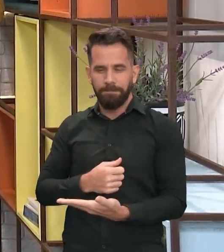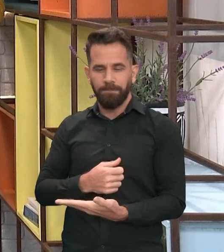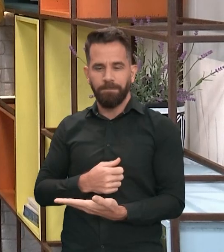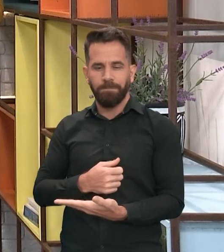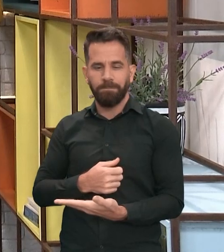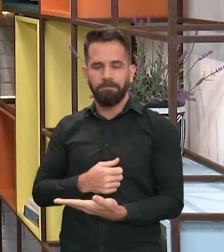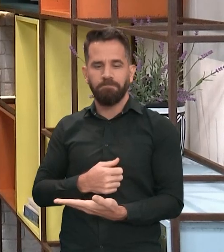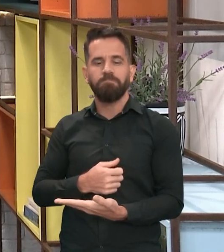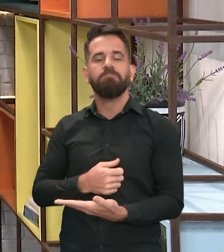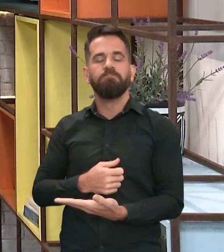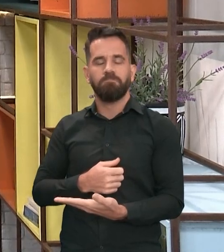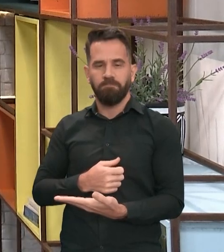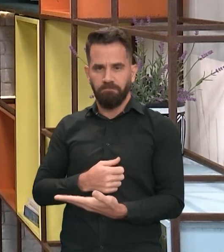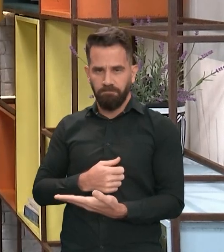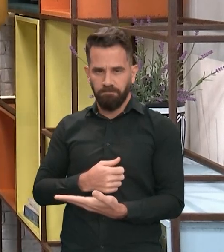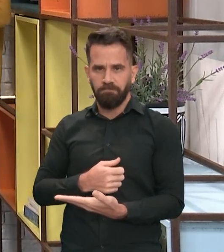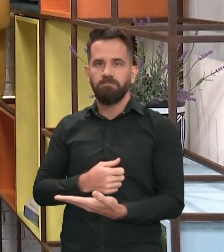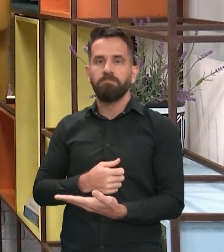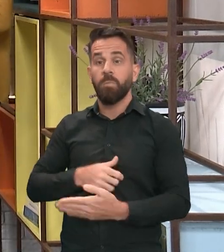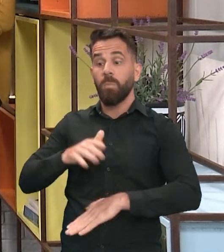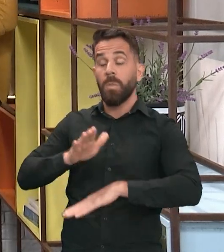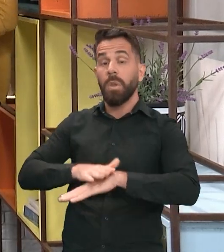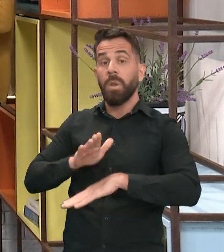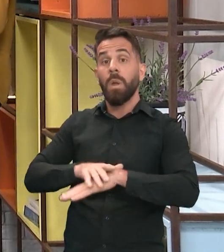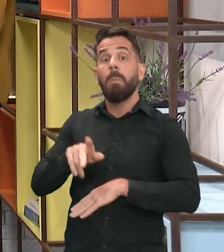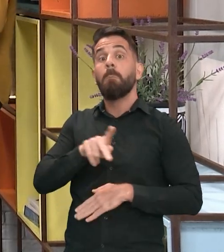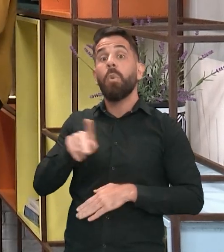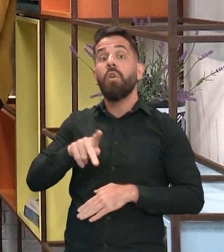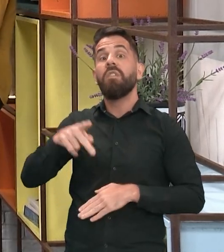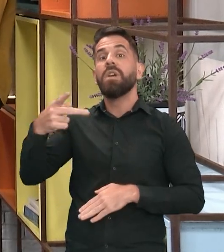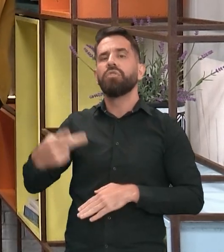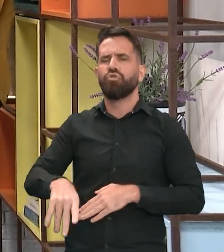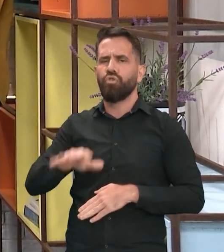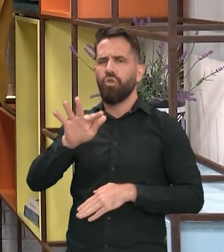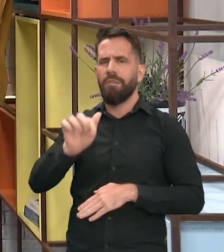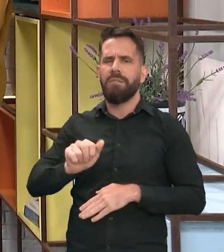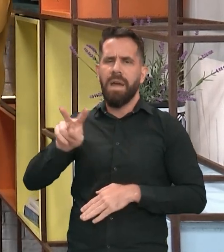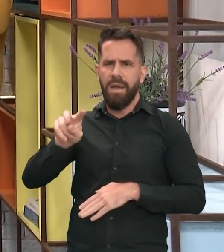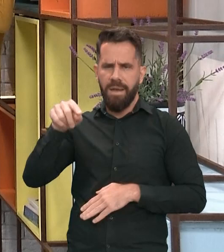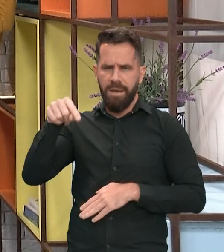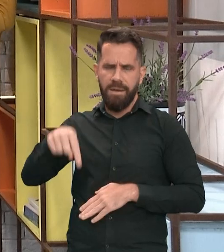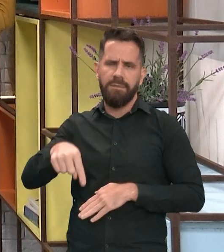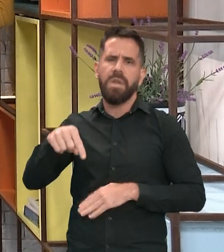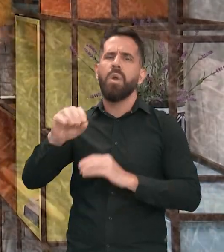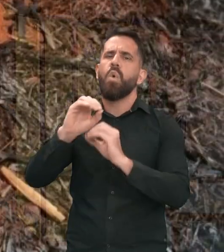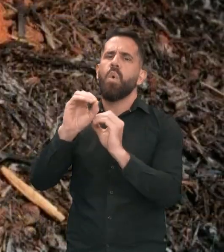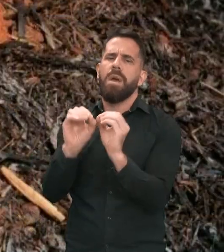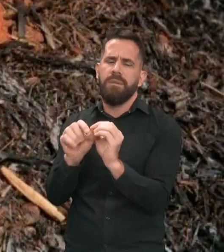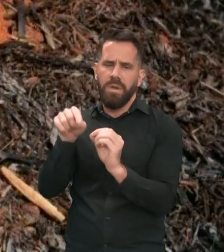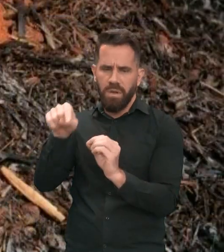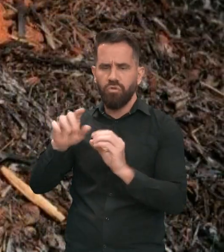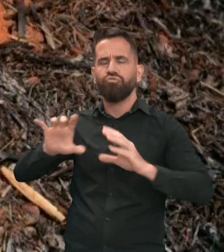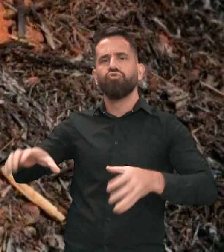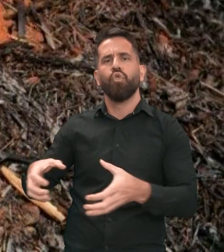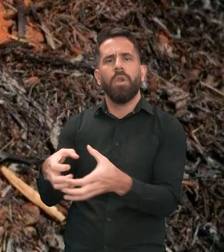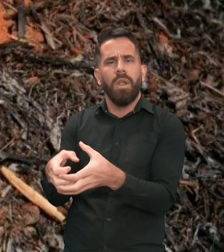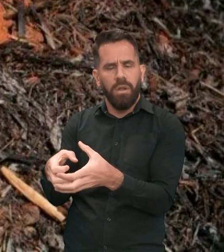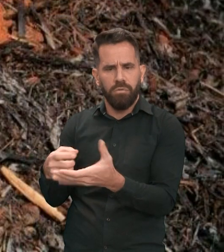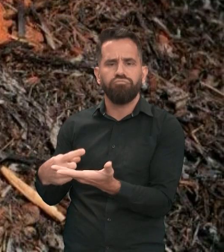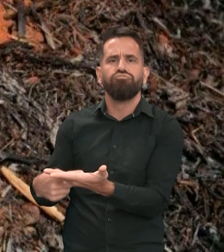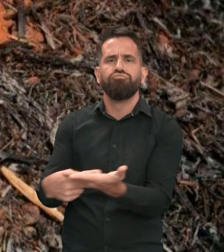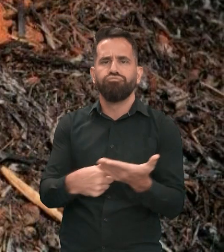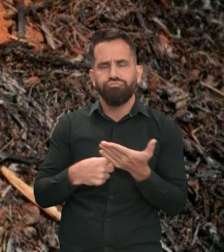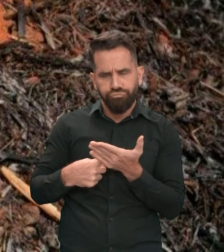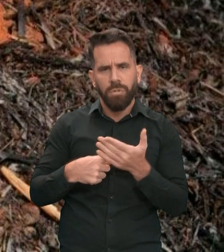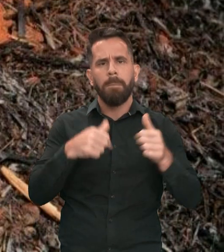por professores da Faculdade de Artes Visuais, a FAV, aqui da UFG. A coletiva apresenta pinturas,